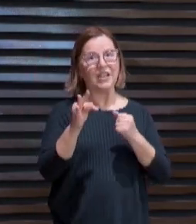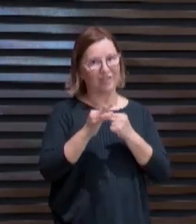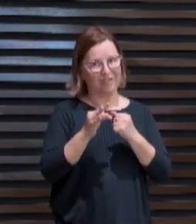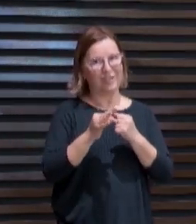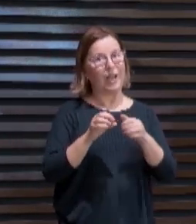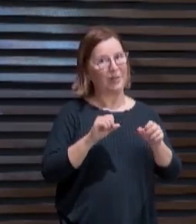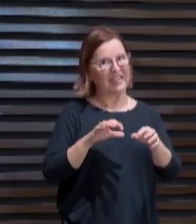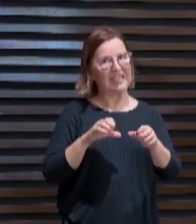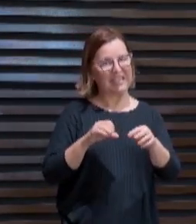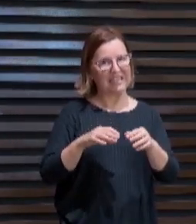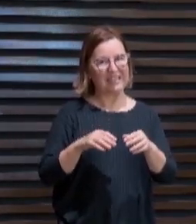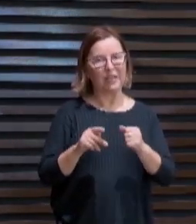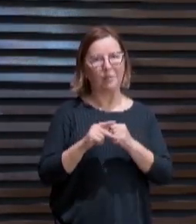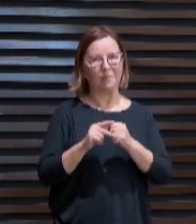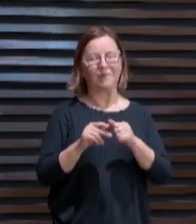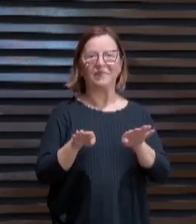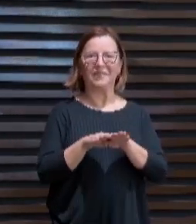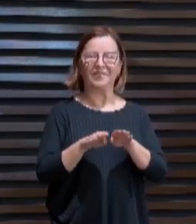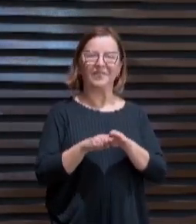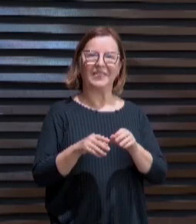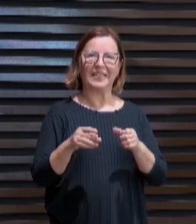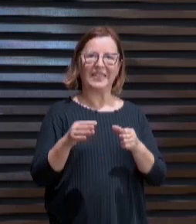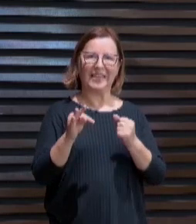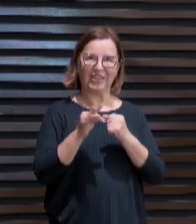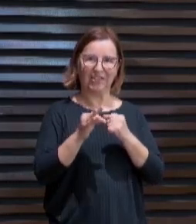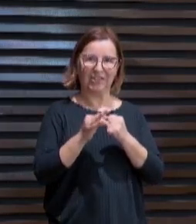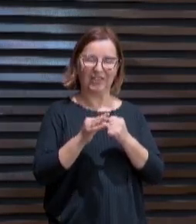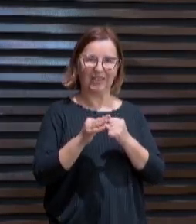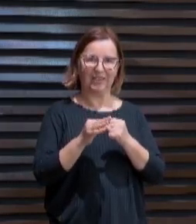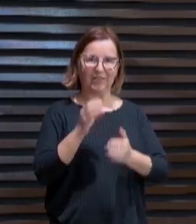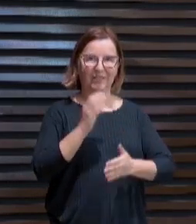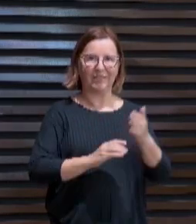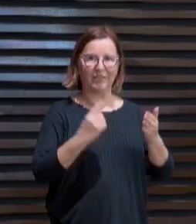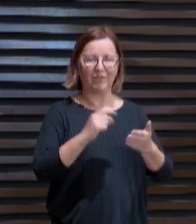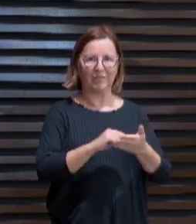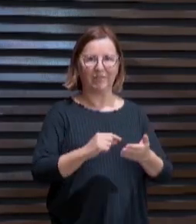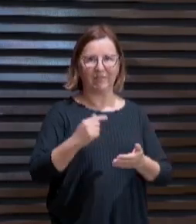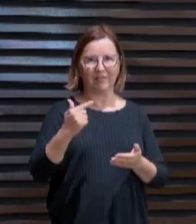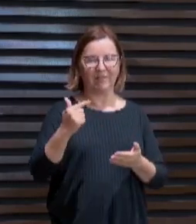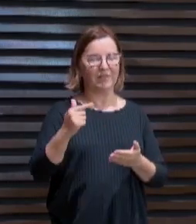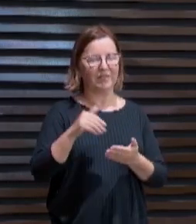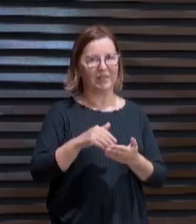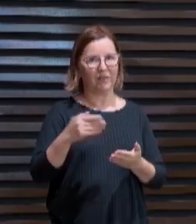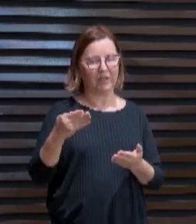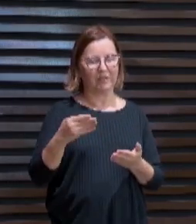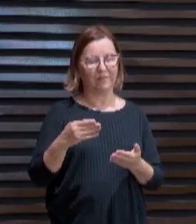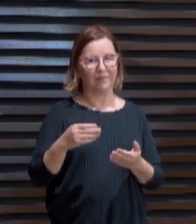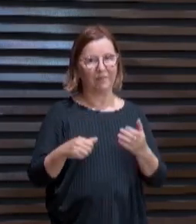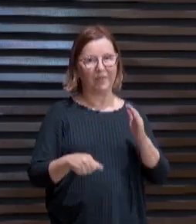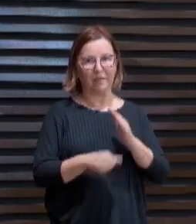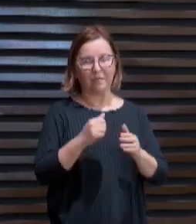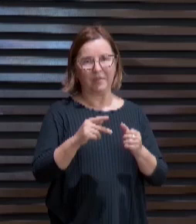Não está aí no boletim, mas eu quero ler para vocês Tiago 1, de 2 a 4, e 1 Pedro 1, 6